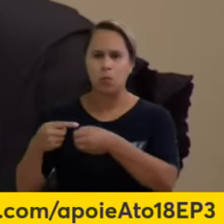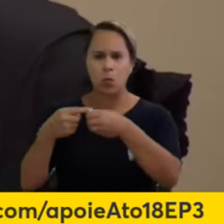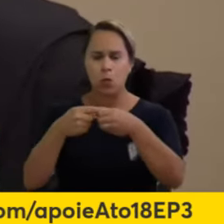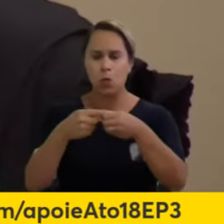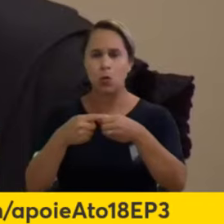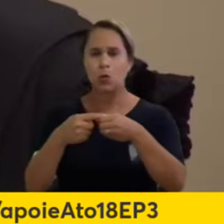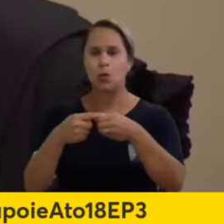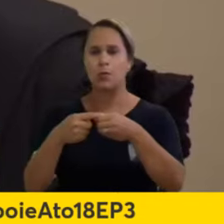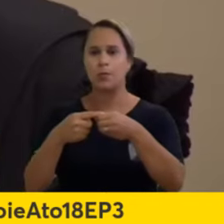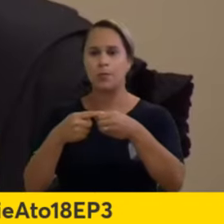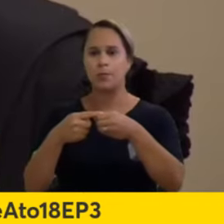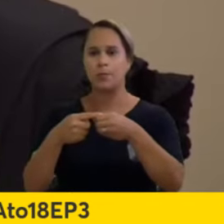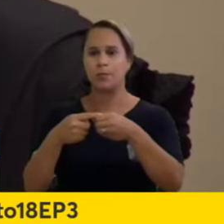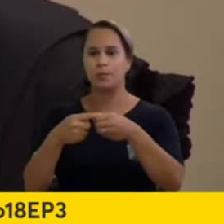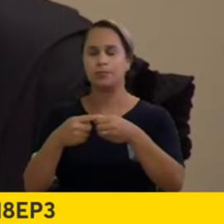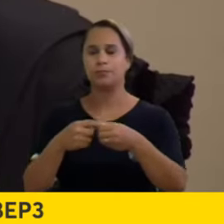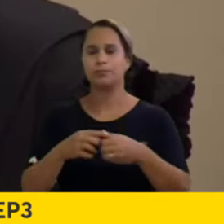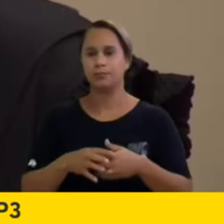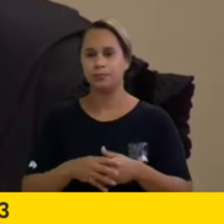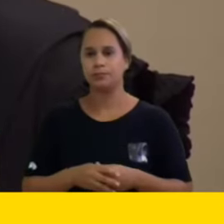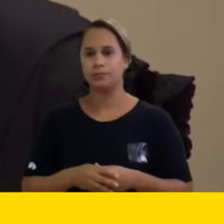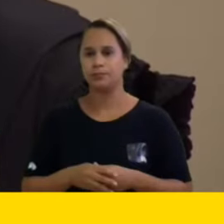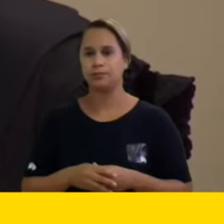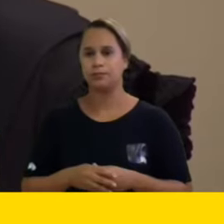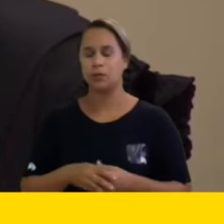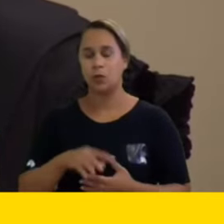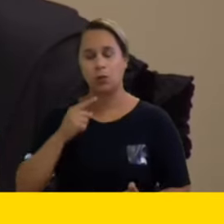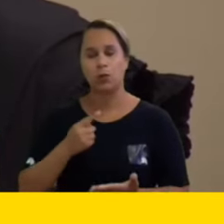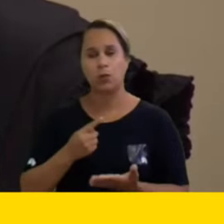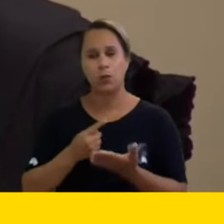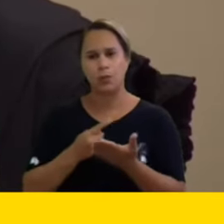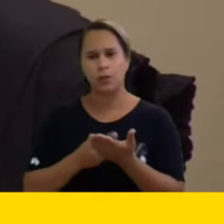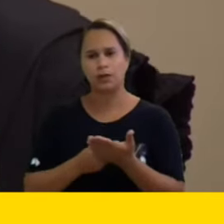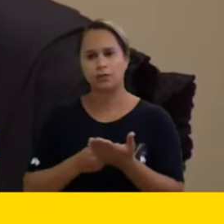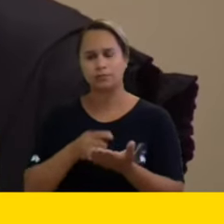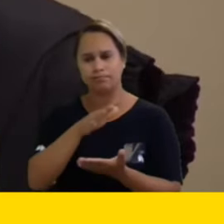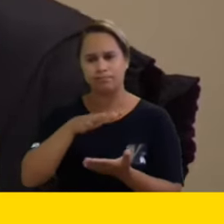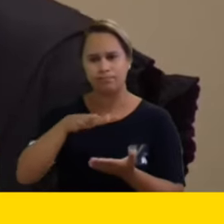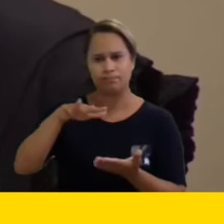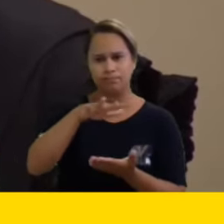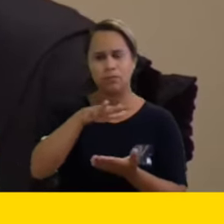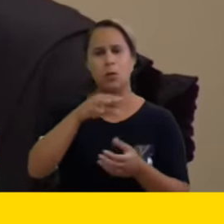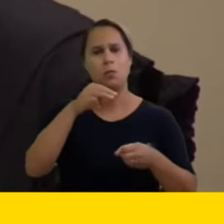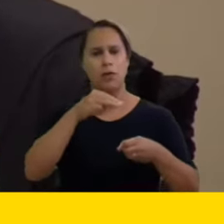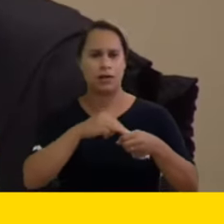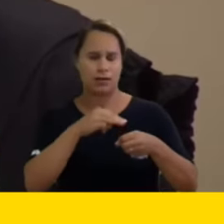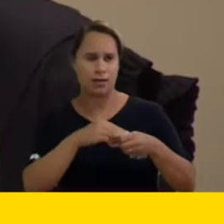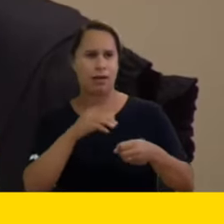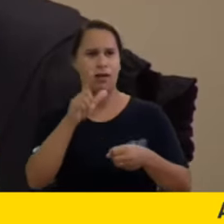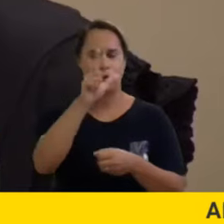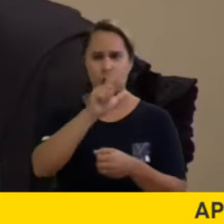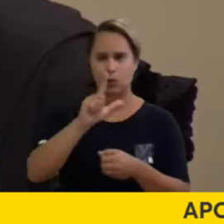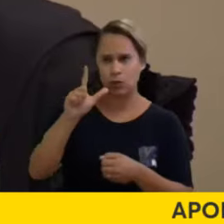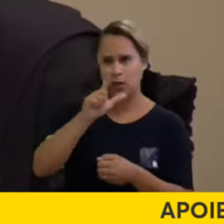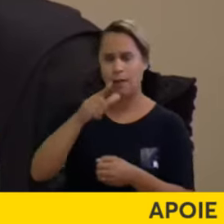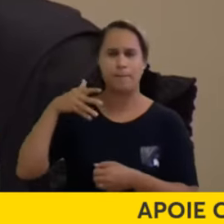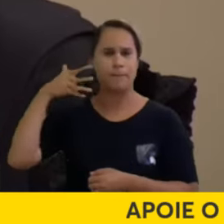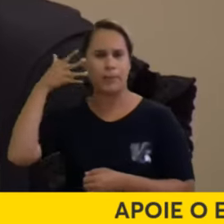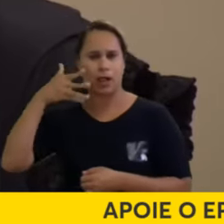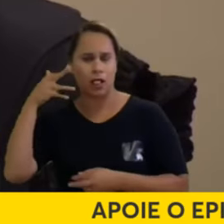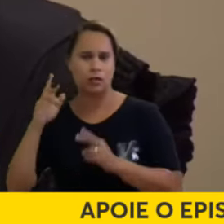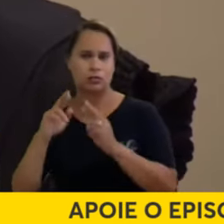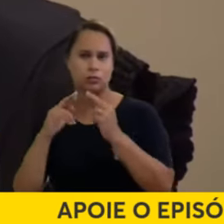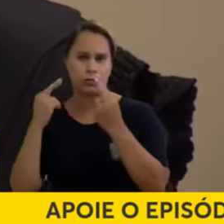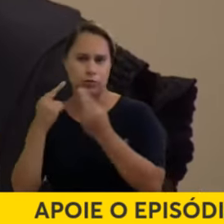municípios de cada itinerário compromissos div em Curitiba Maringá e Londrina com entrevistas locais palestras reuniões visitas